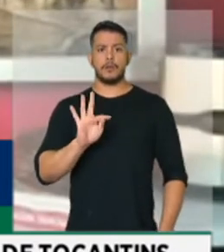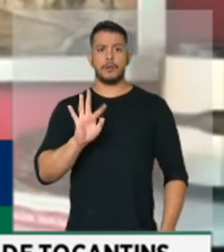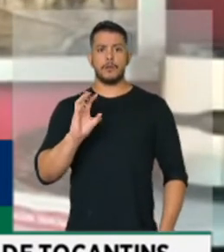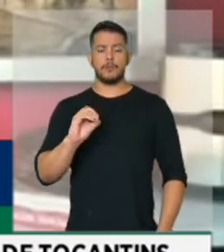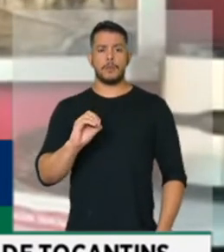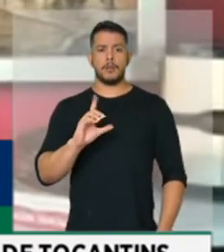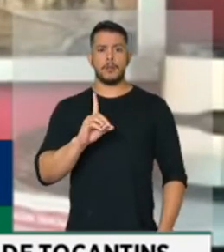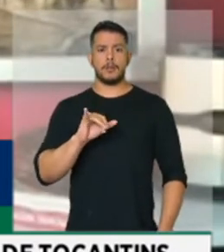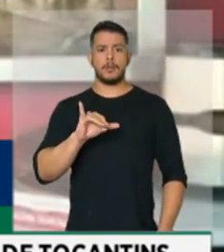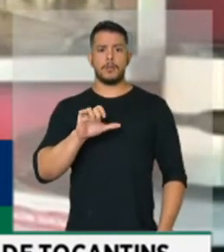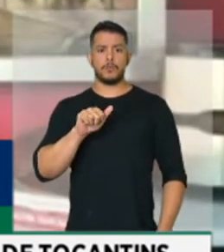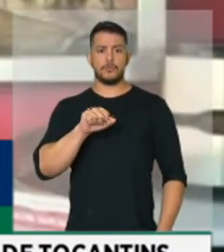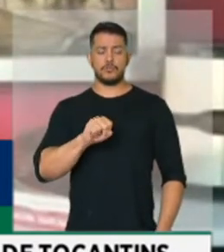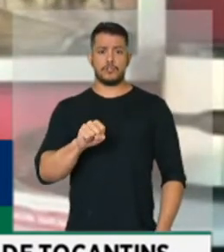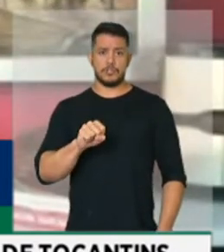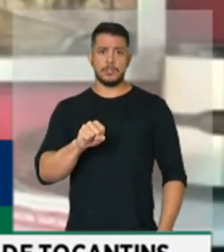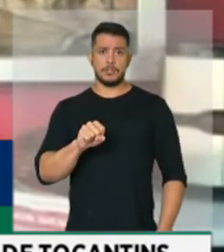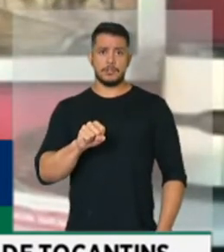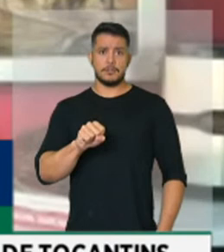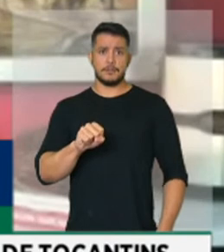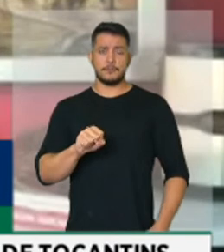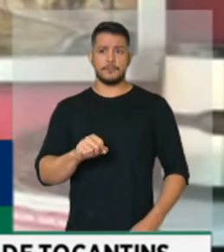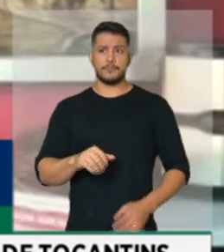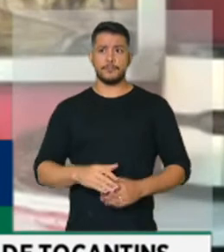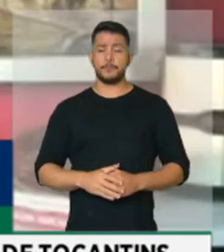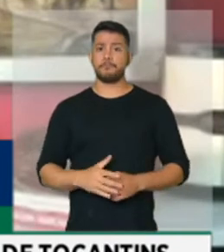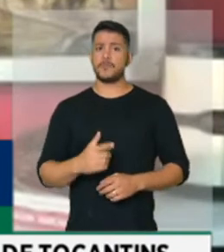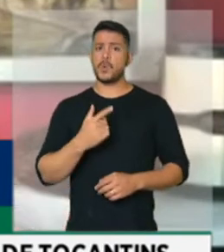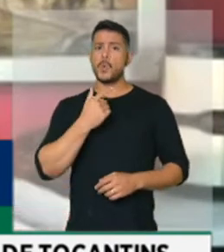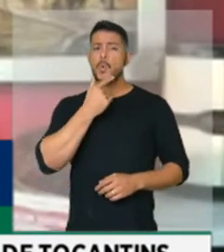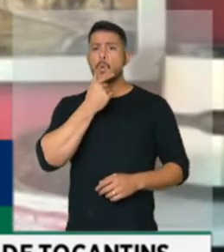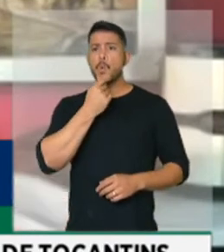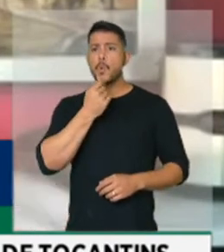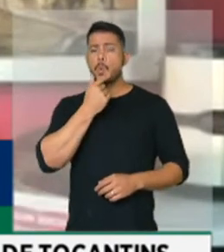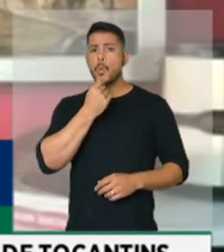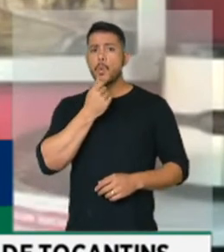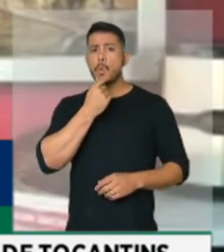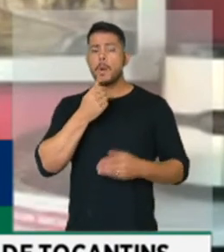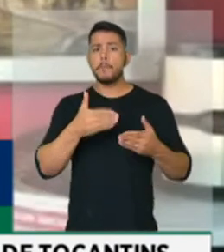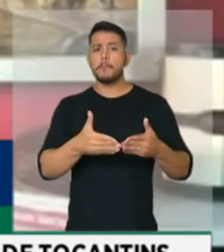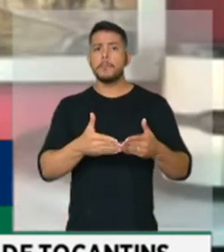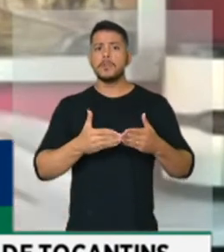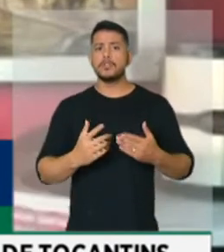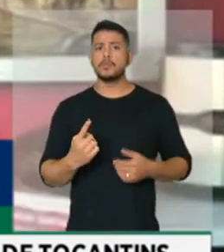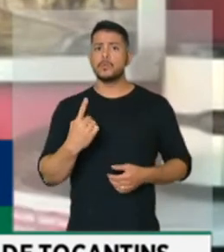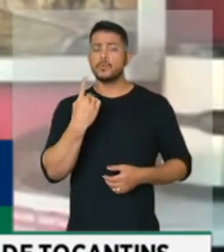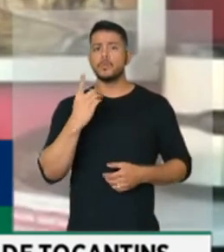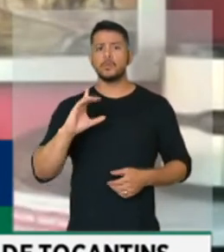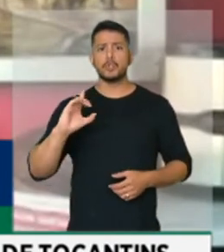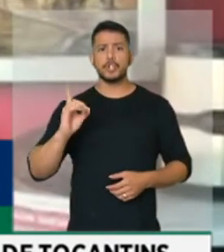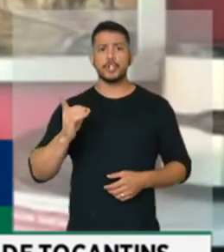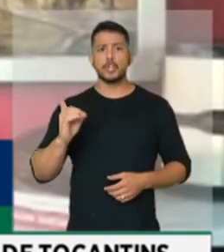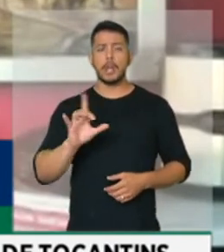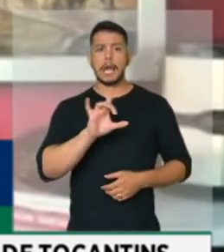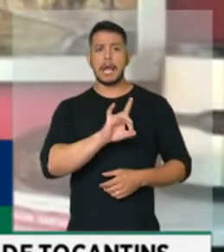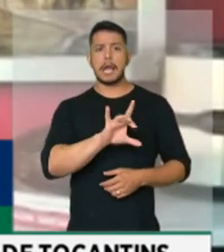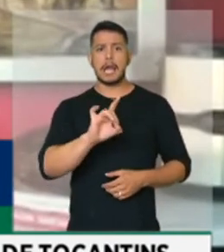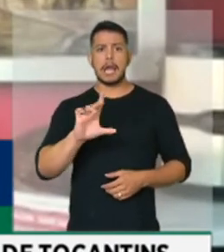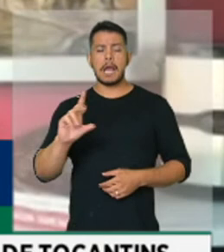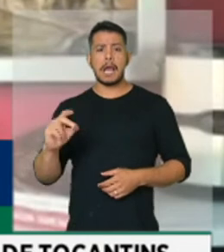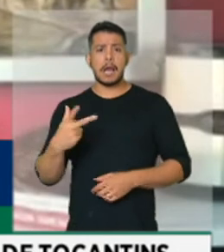da Covid. É um cara que pediu um dólar por vacina de